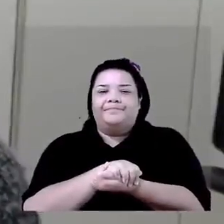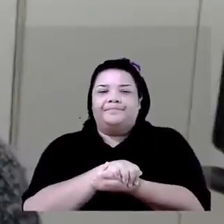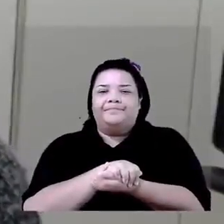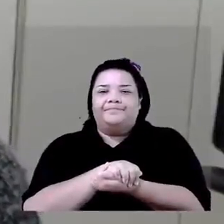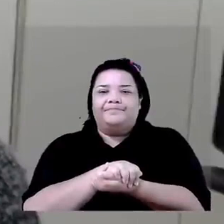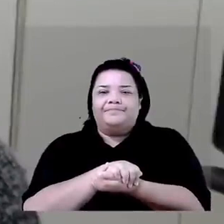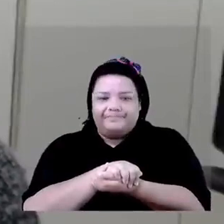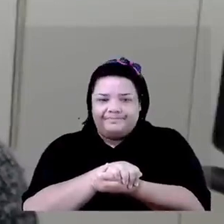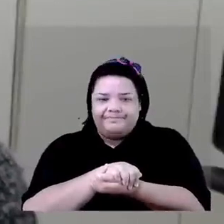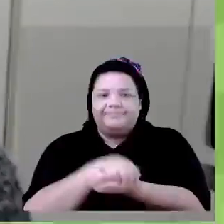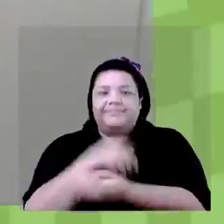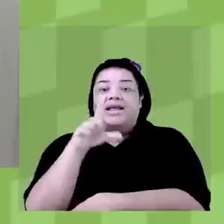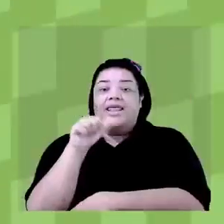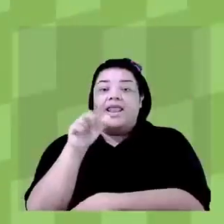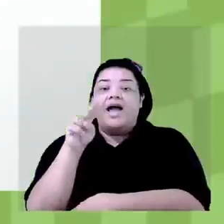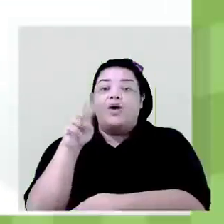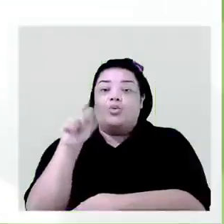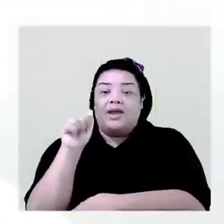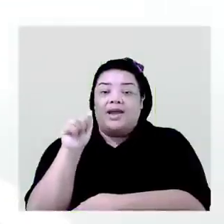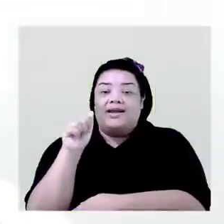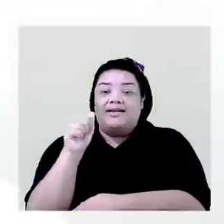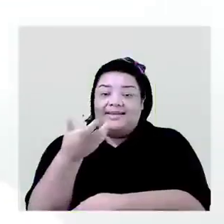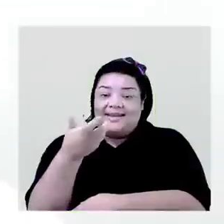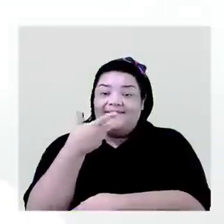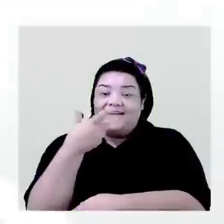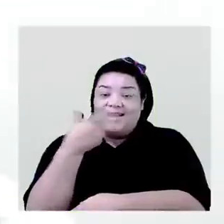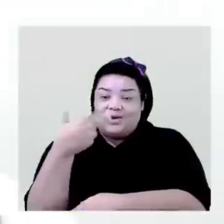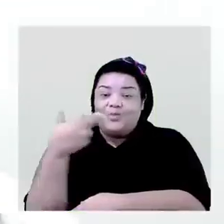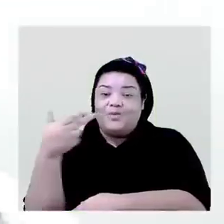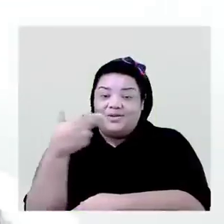Laura, gostaria de acrescentar mais alguma coisa?